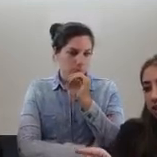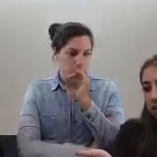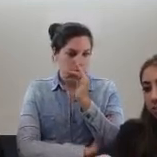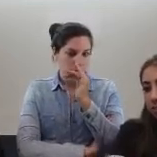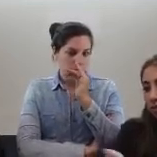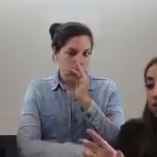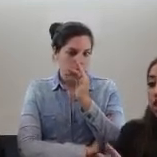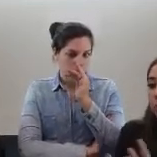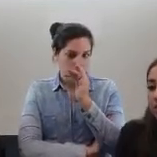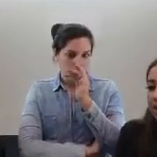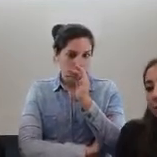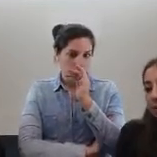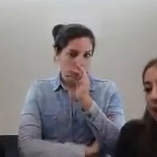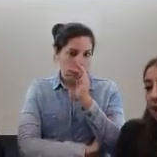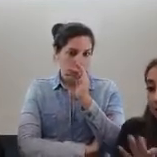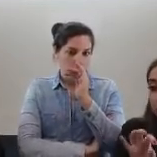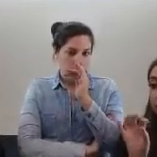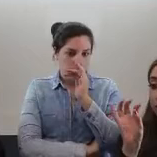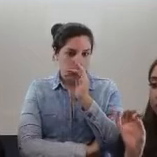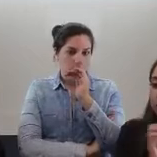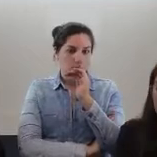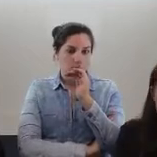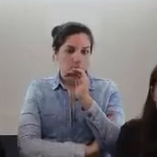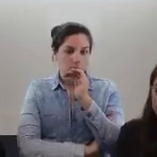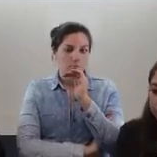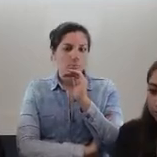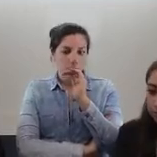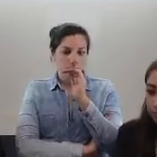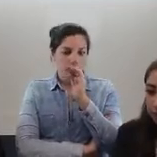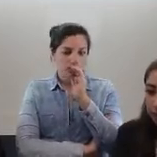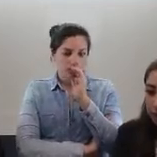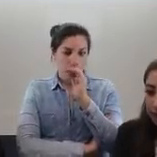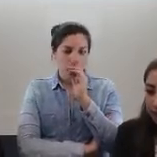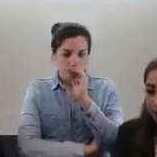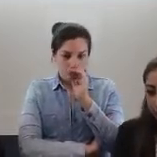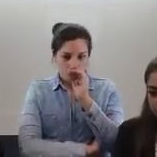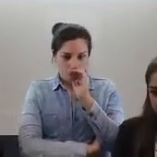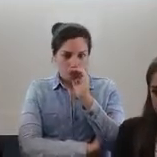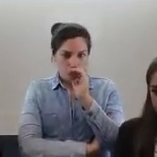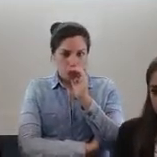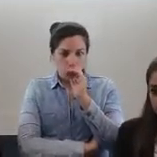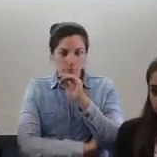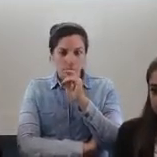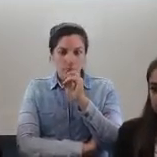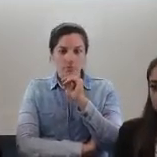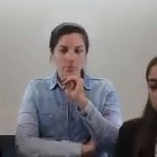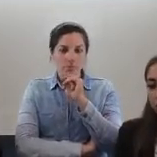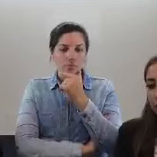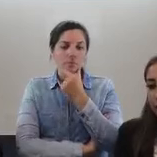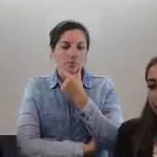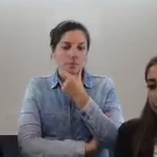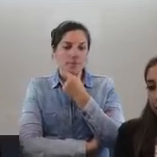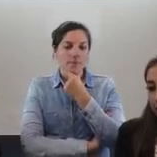alfabetização, note, metodologia, por exemplo, né? Daí tu vai refinando ali. Aí dá um buscar, ele vai puxar, no caso, ali,